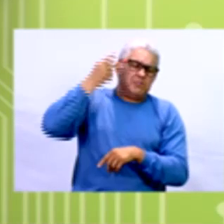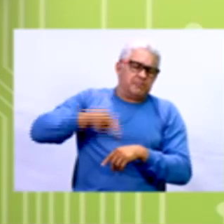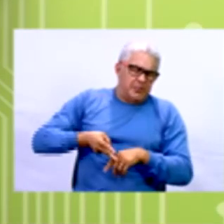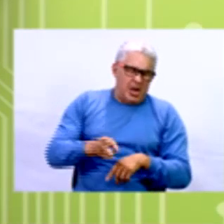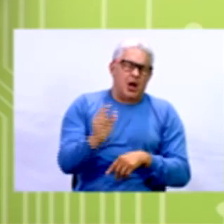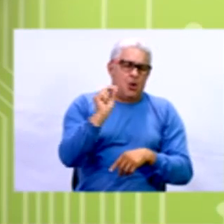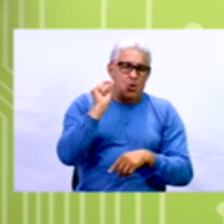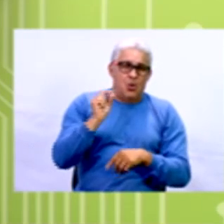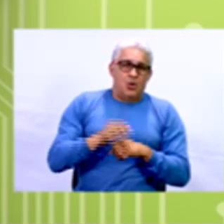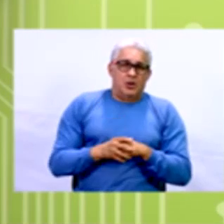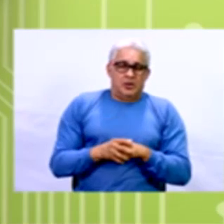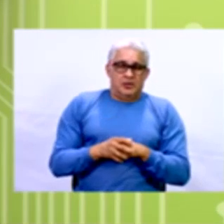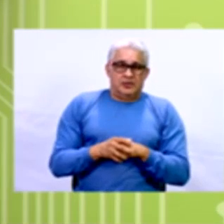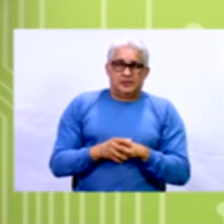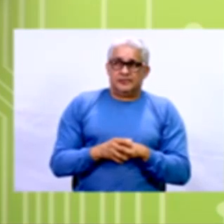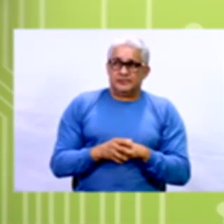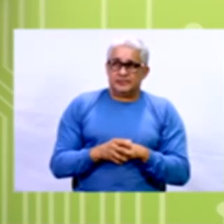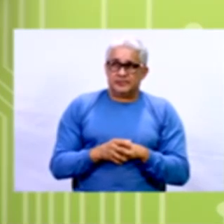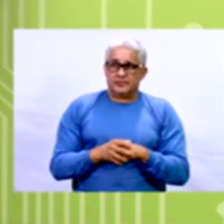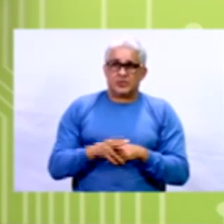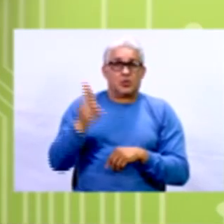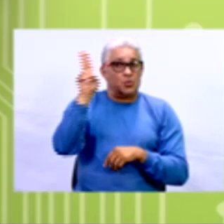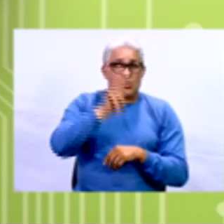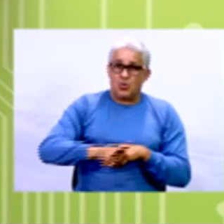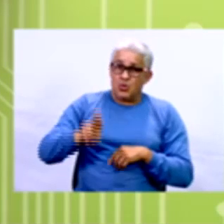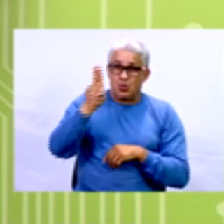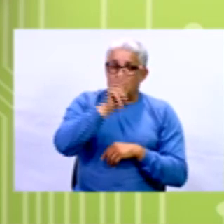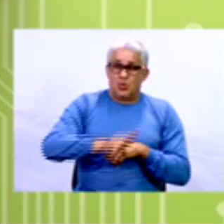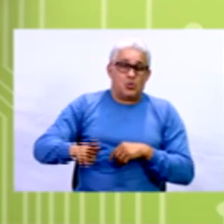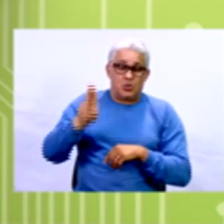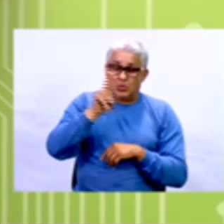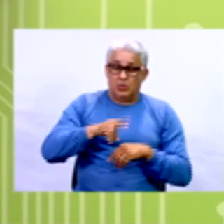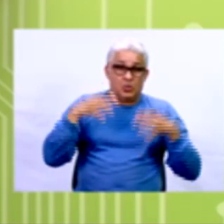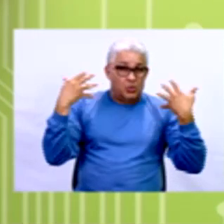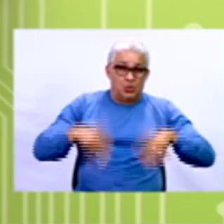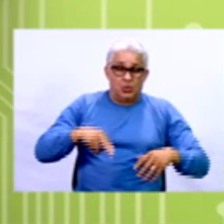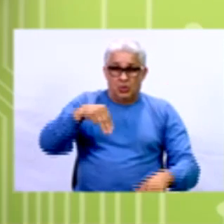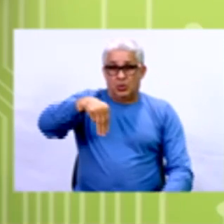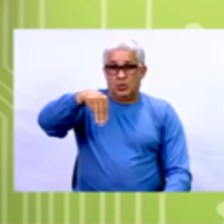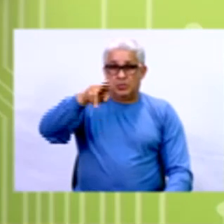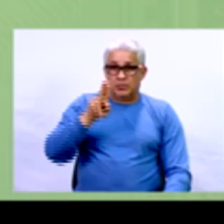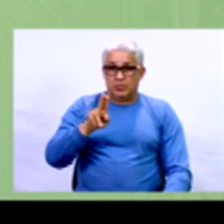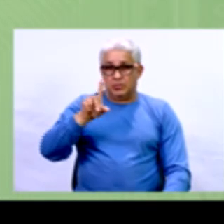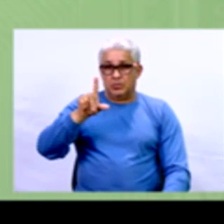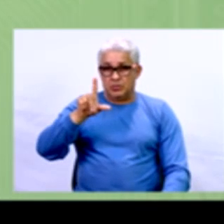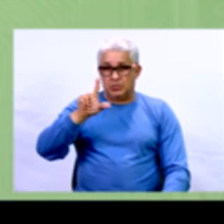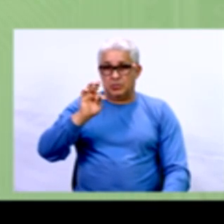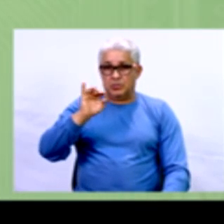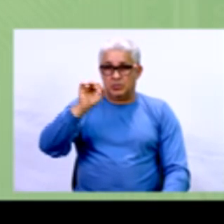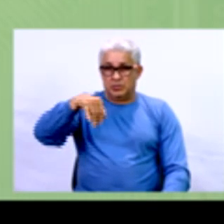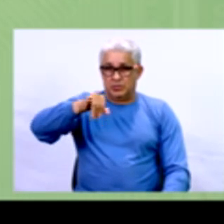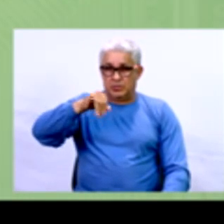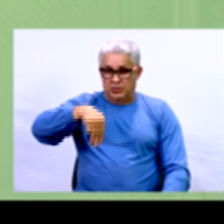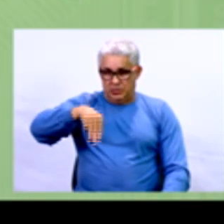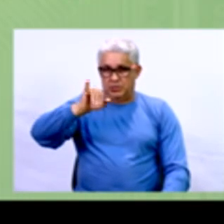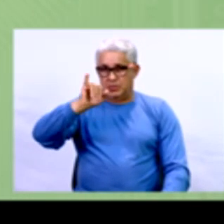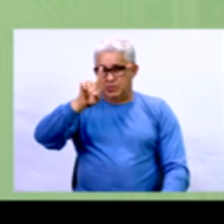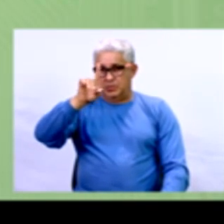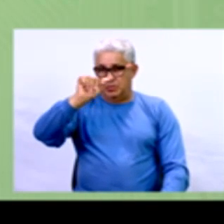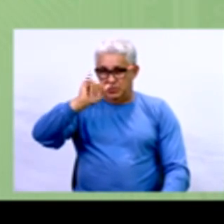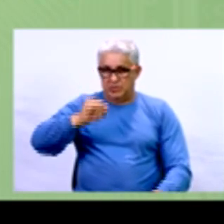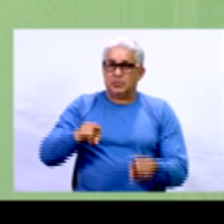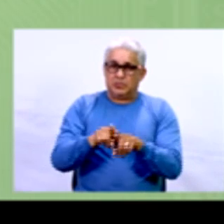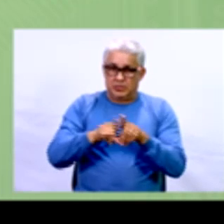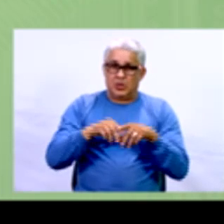foi um aparelho que utilizou muito recurso multimídia. Muito, bastante. Atualmente,